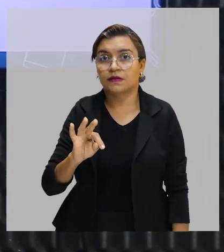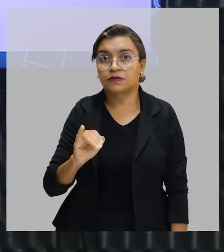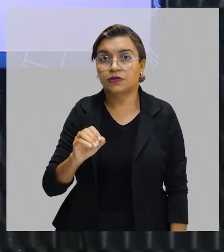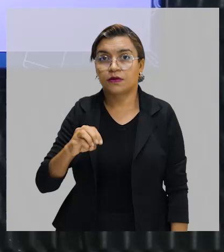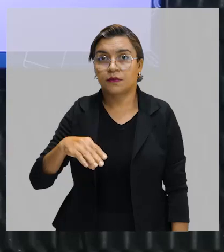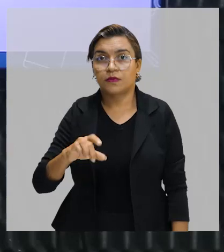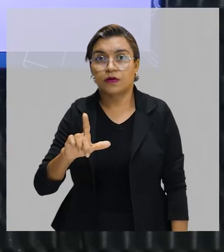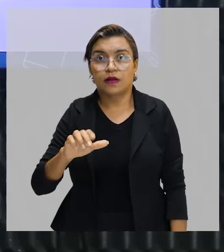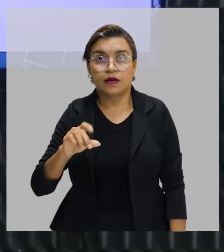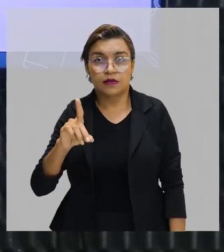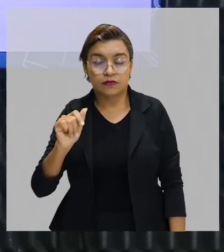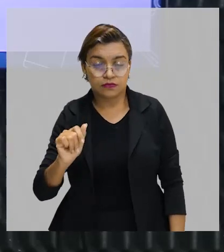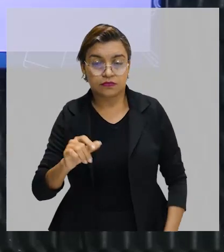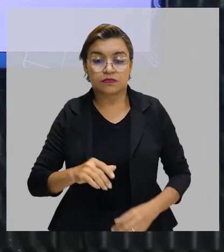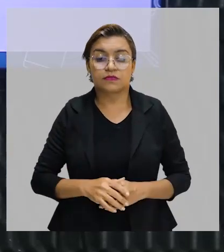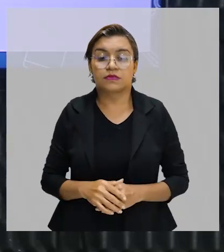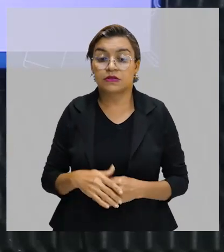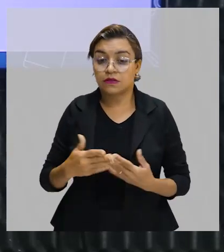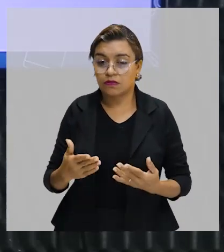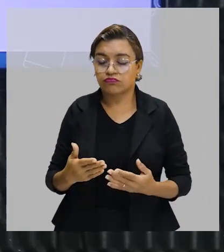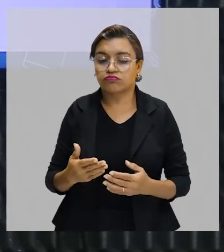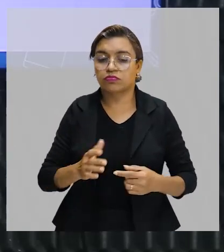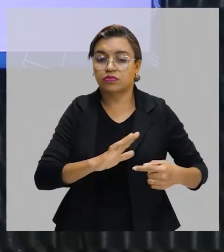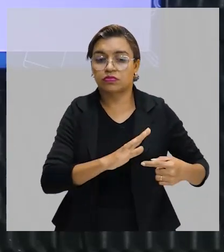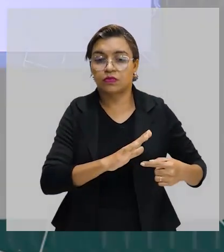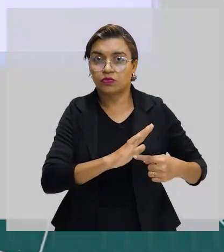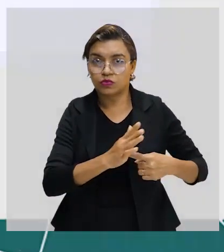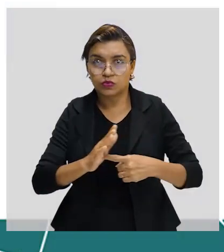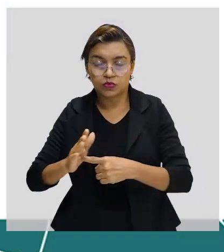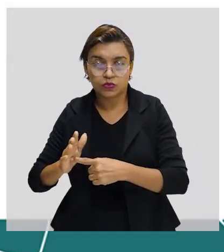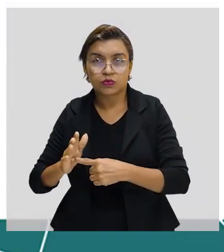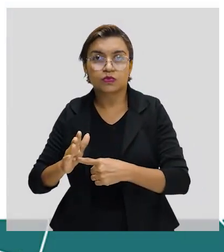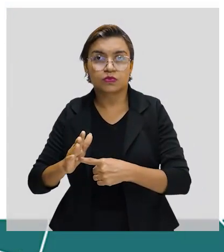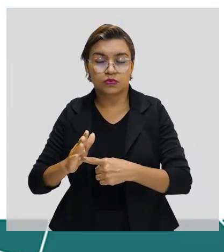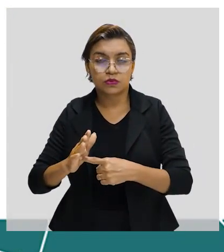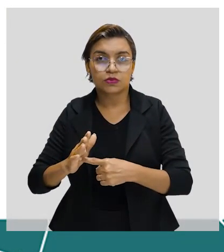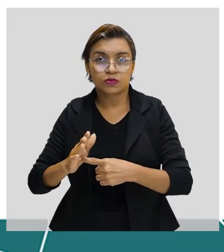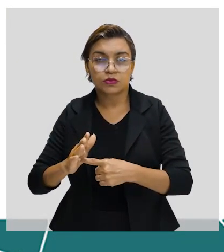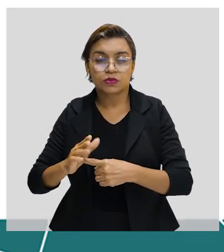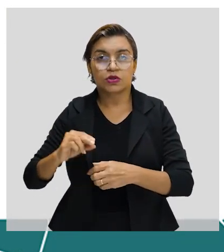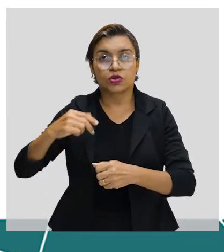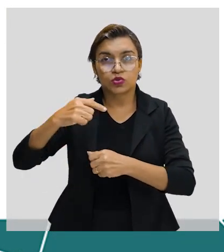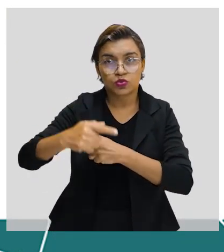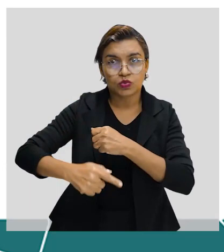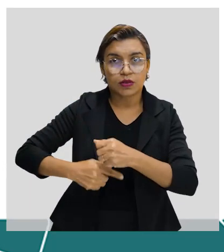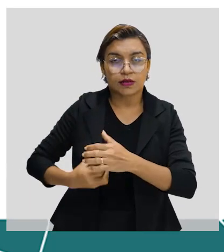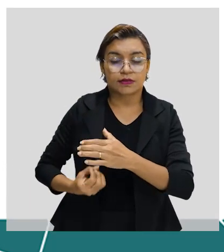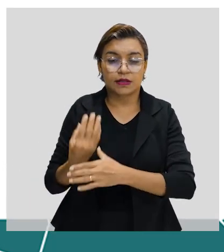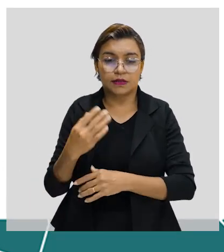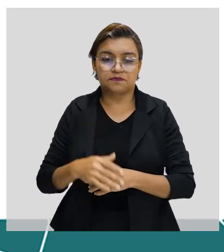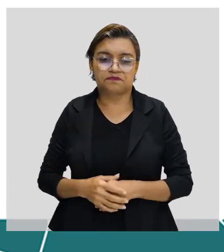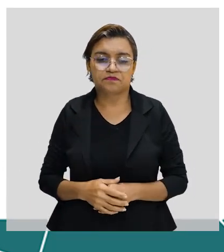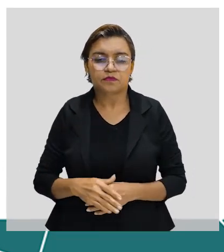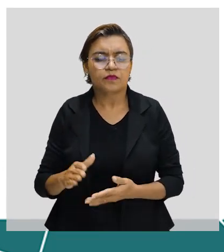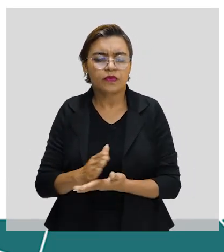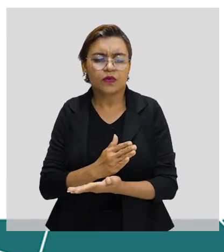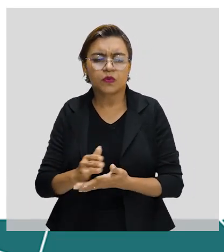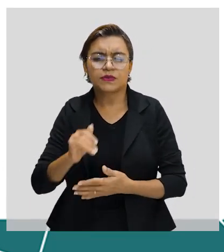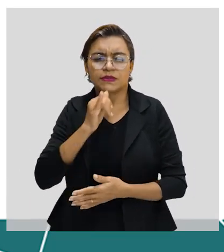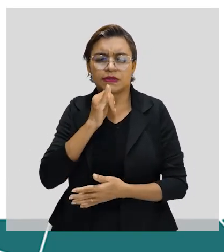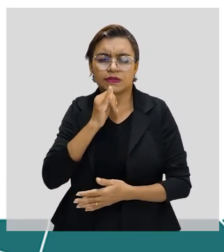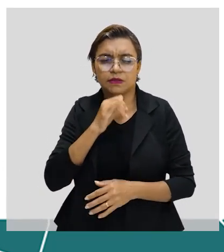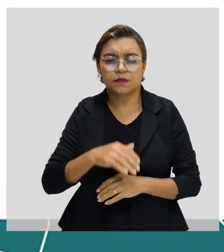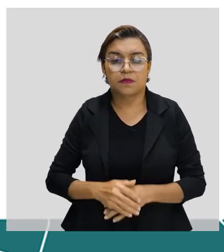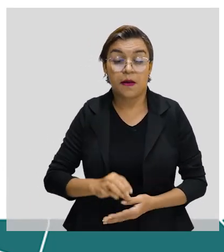não é, a construção desses reatores nucleares. Bom, aqui nós temos alguns exemplos. Ó. A massa crítica é diferente dependendo